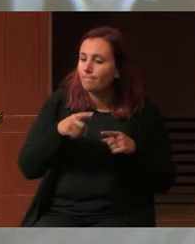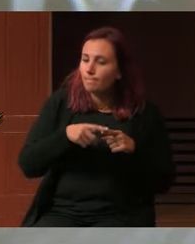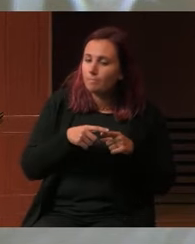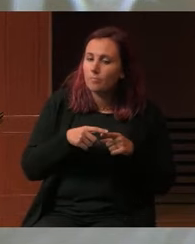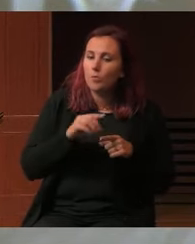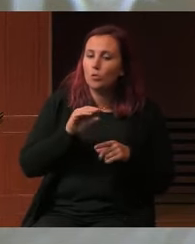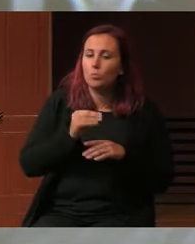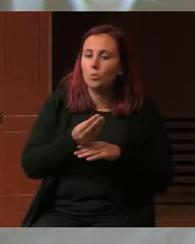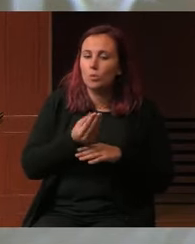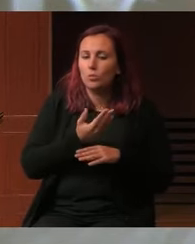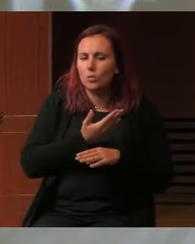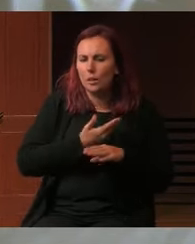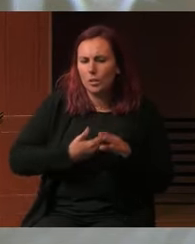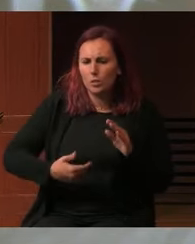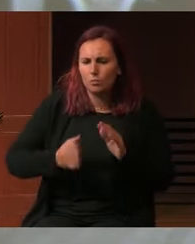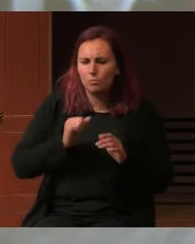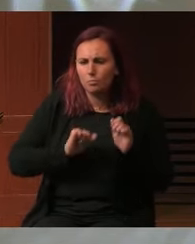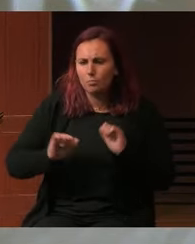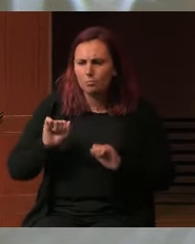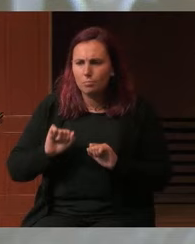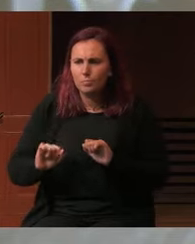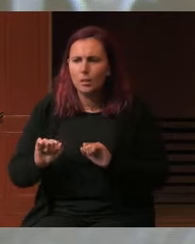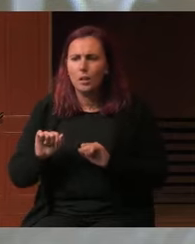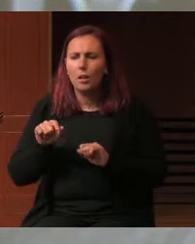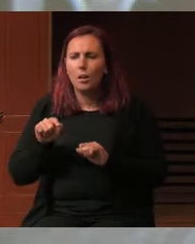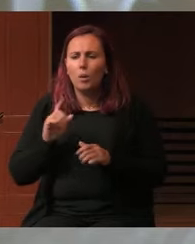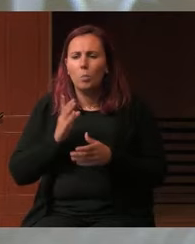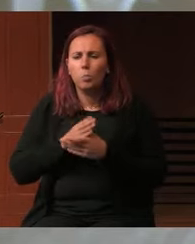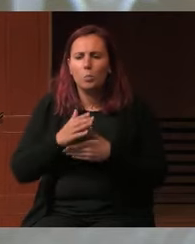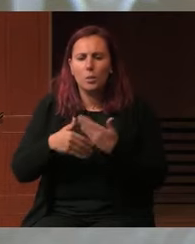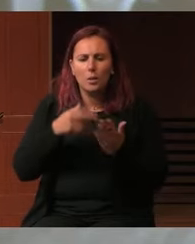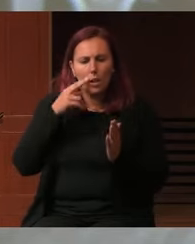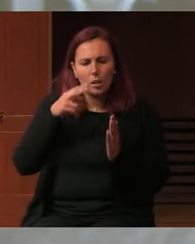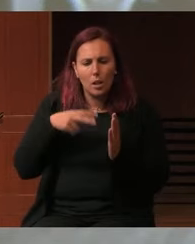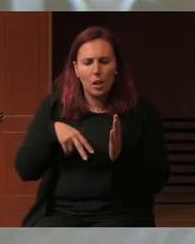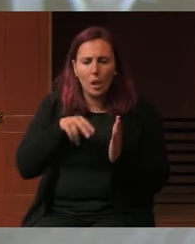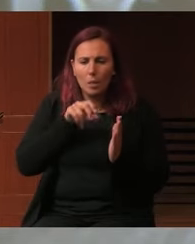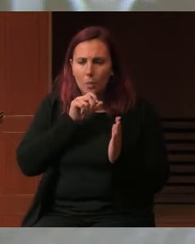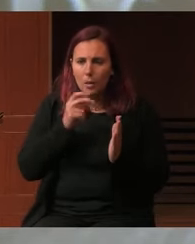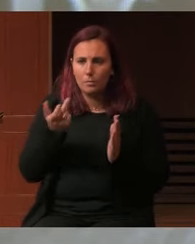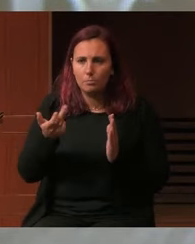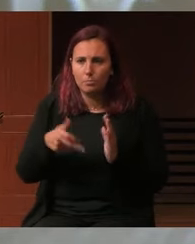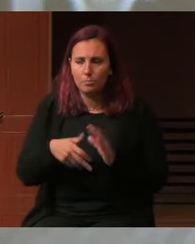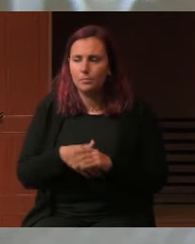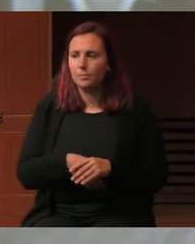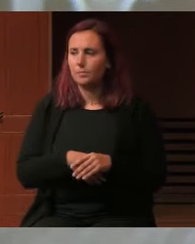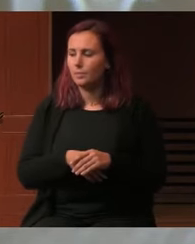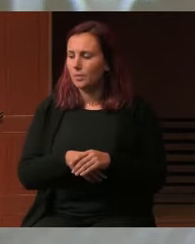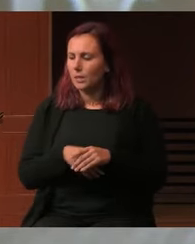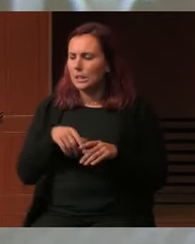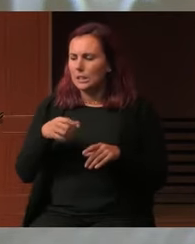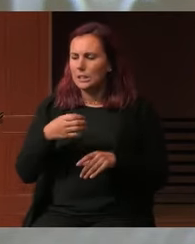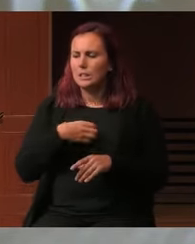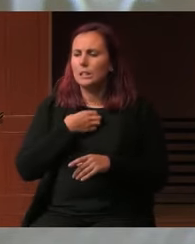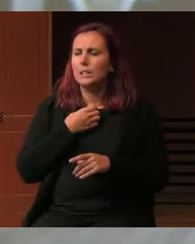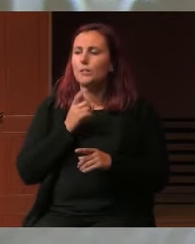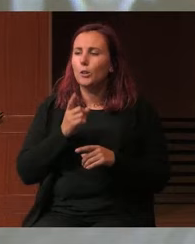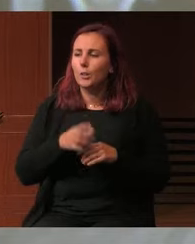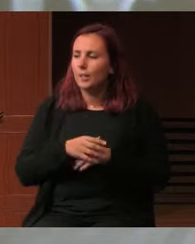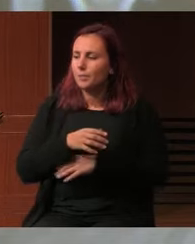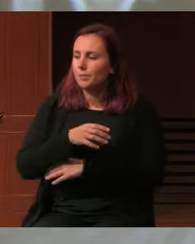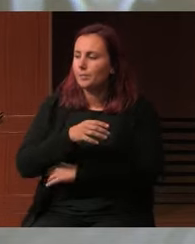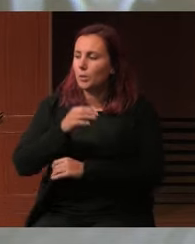de artefactos no qual esse processo de leitura pode acontecer. E o que é que eu queria trazer-vos como elemento